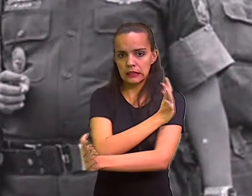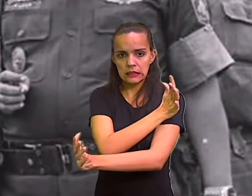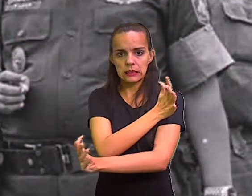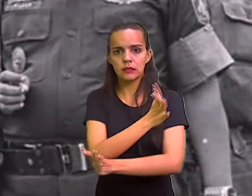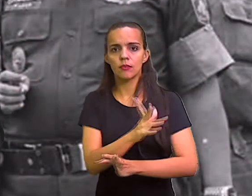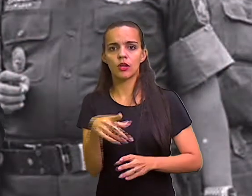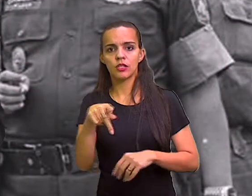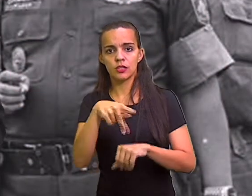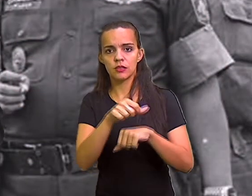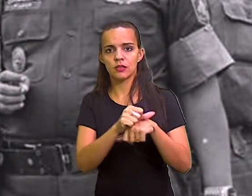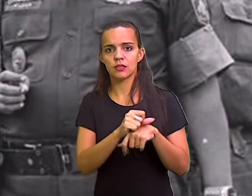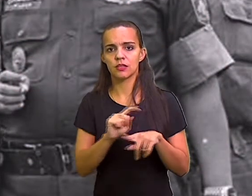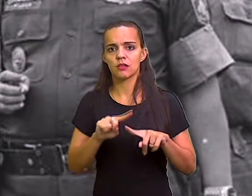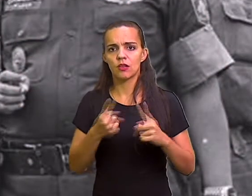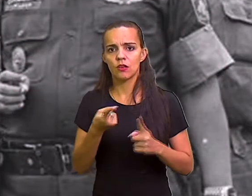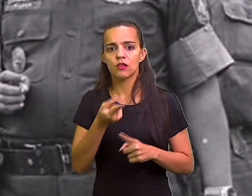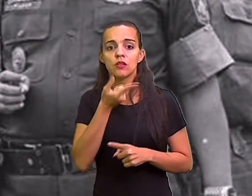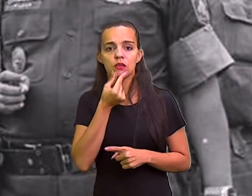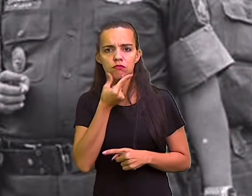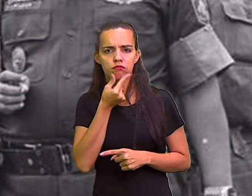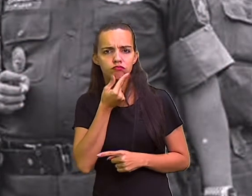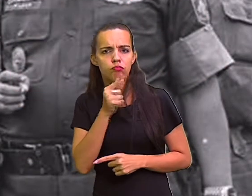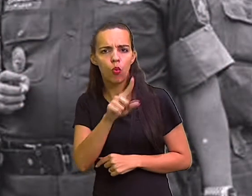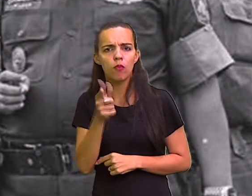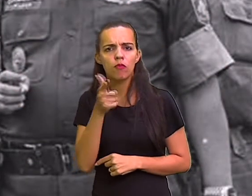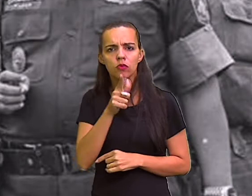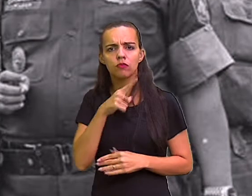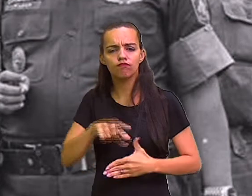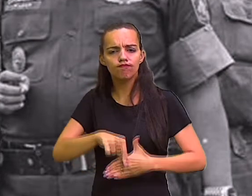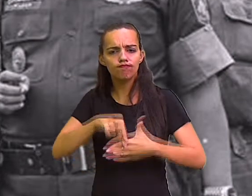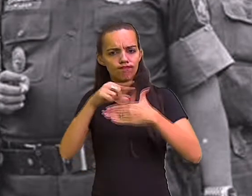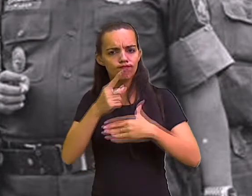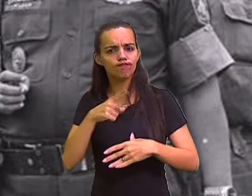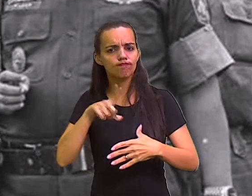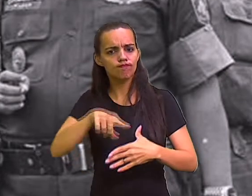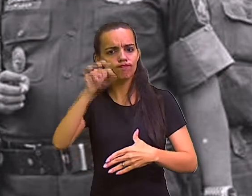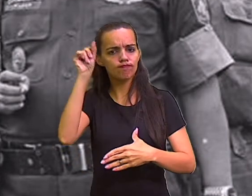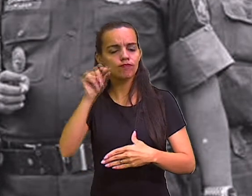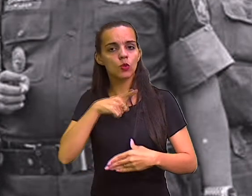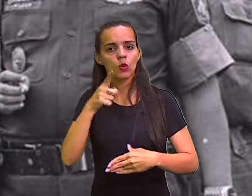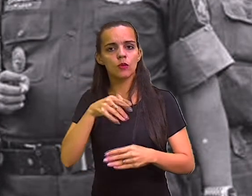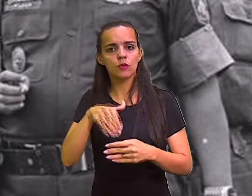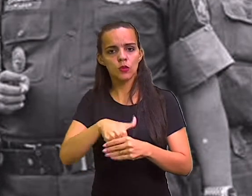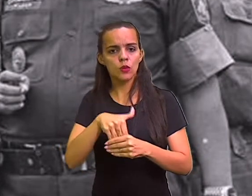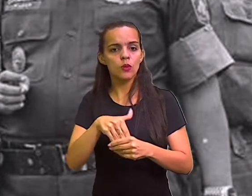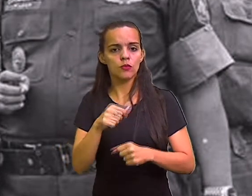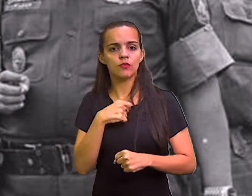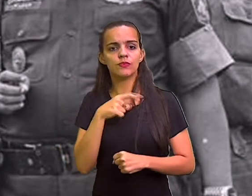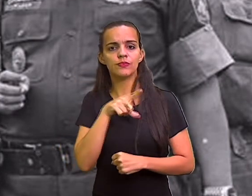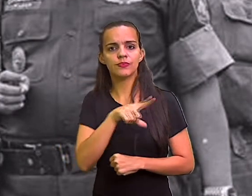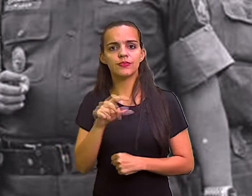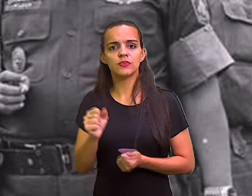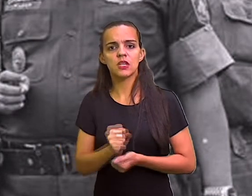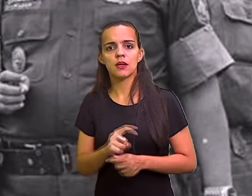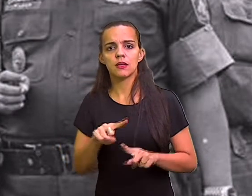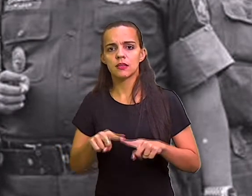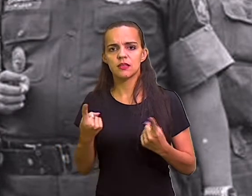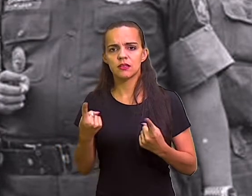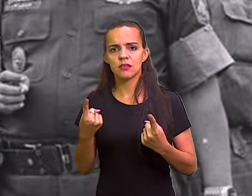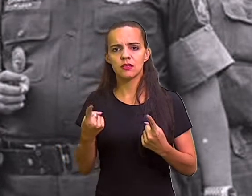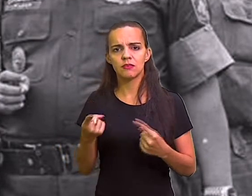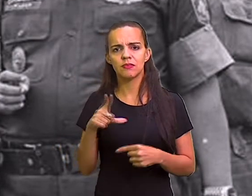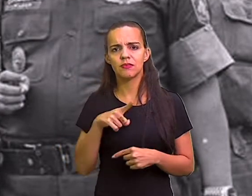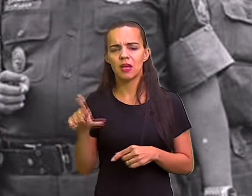Suharto foi reeleito 5 vezes e governou a Indonésia com auxílio dos militares. Mas com a